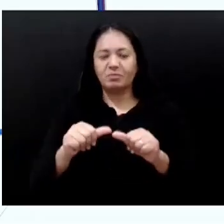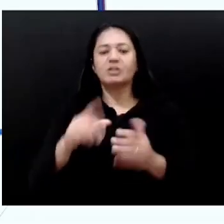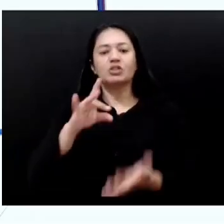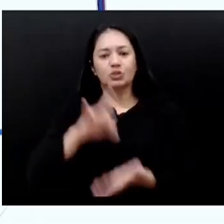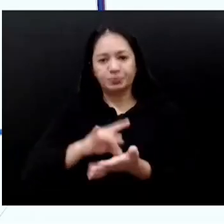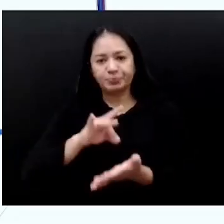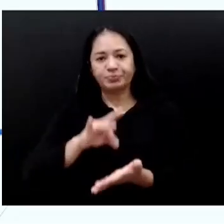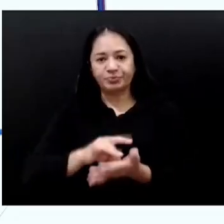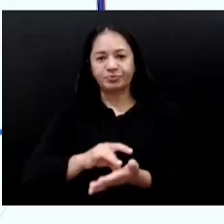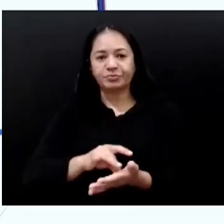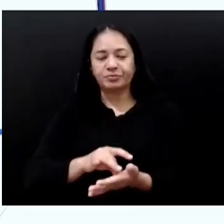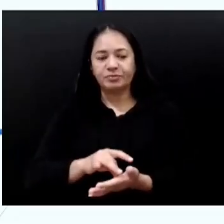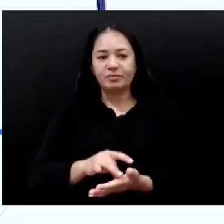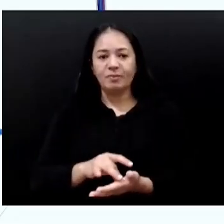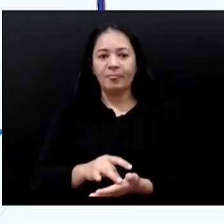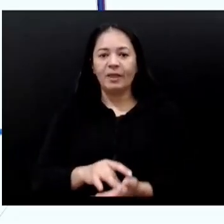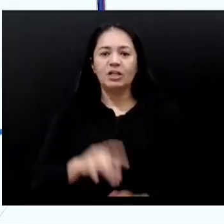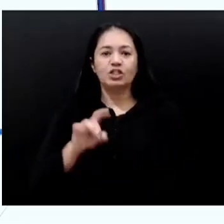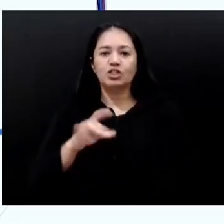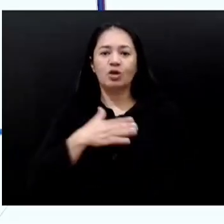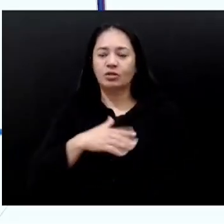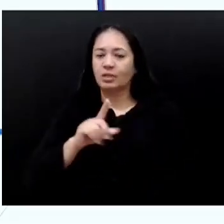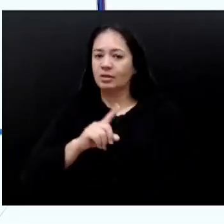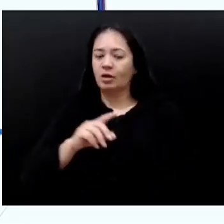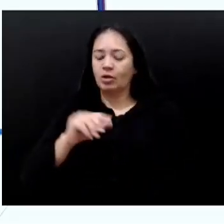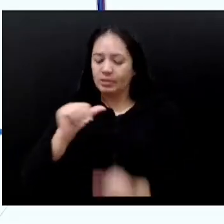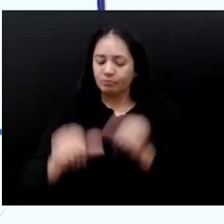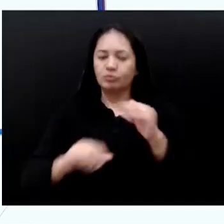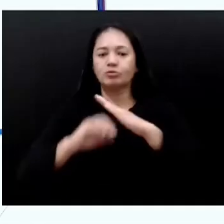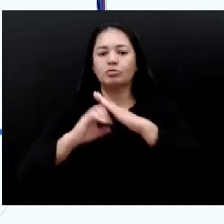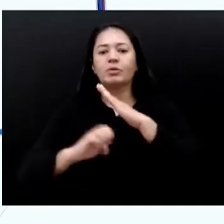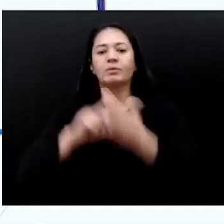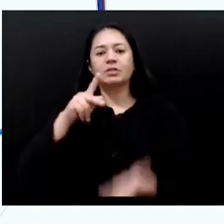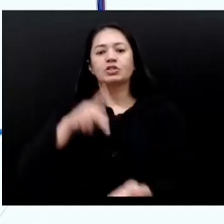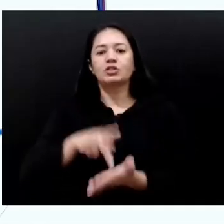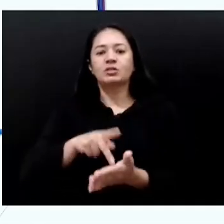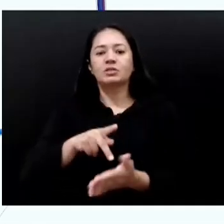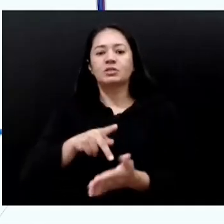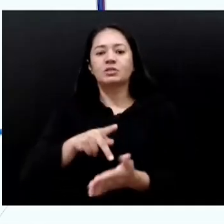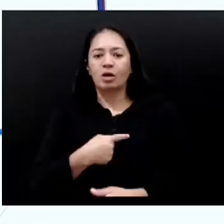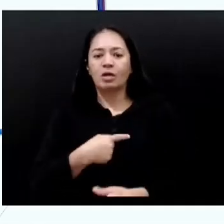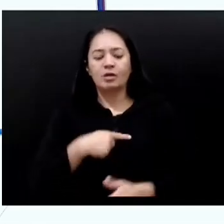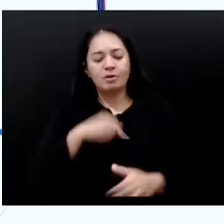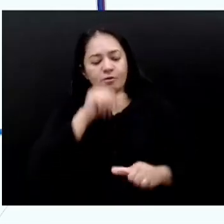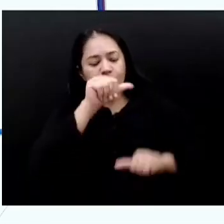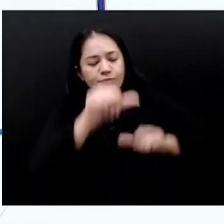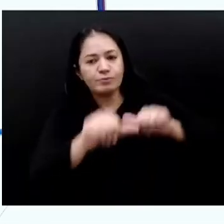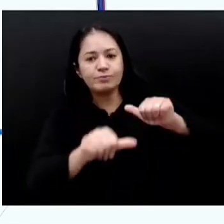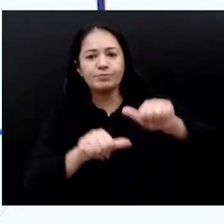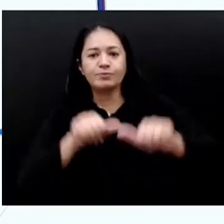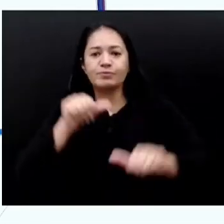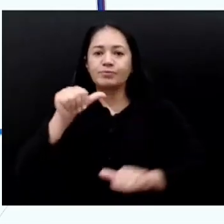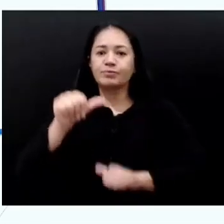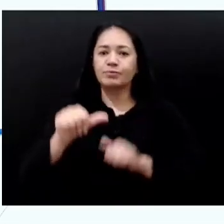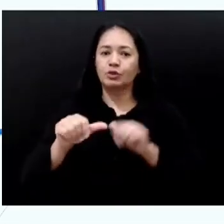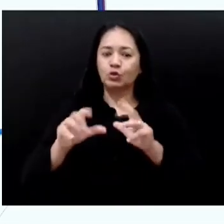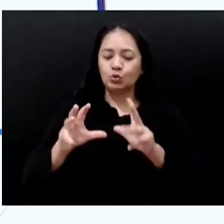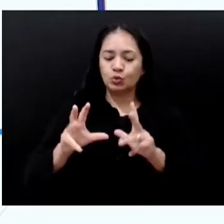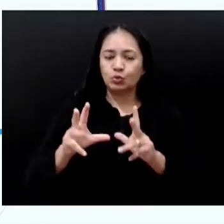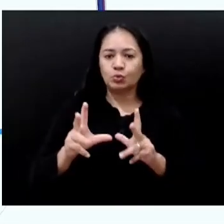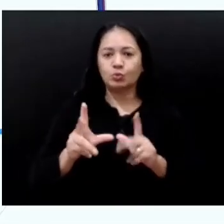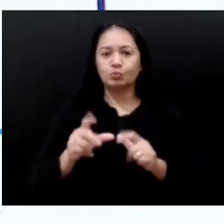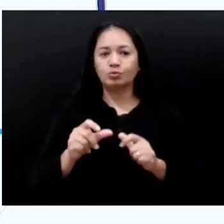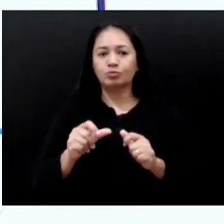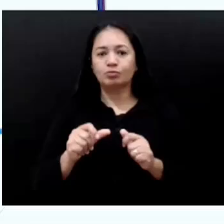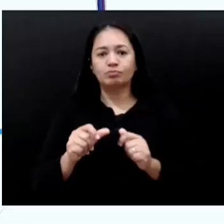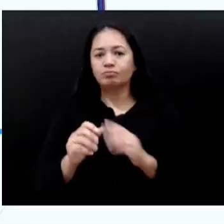de ser um hobby para virar uma empresa, onde a gente ia de fato transformar aquilo em um negócio, né?